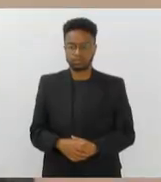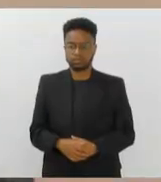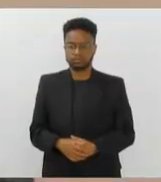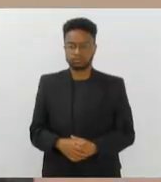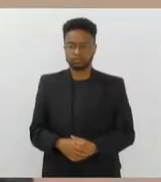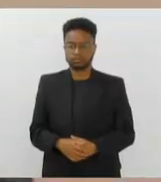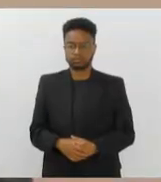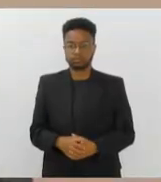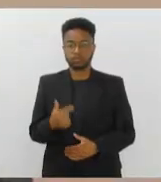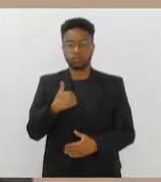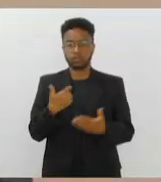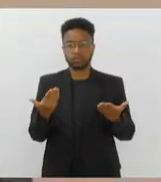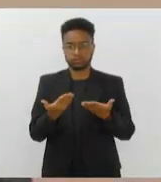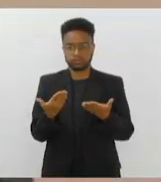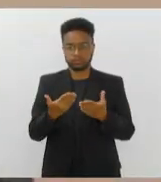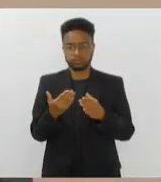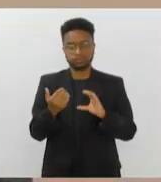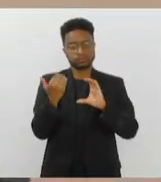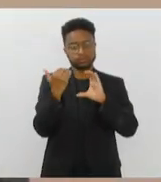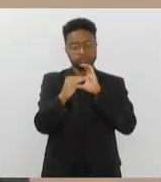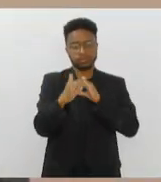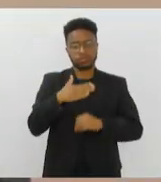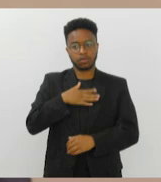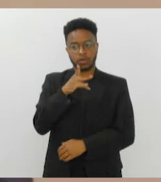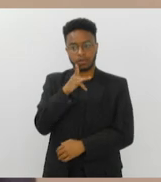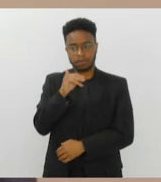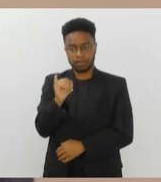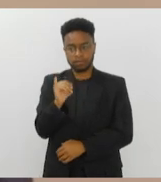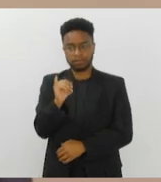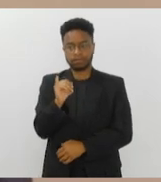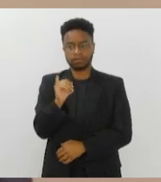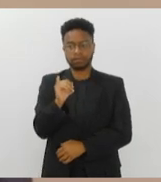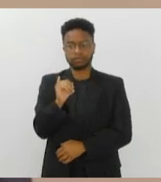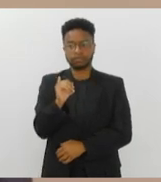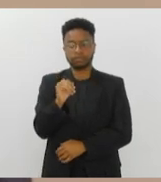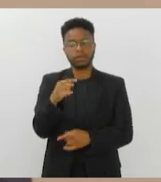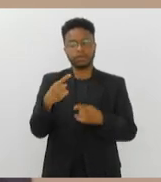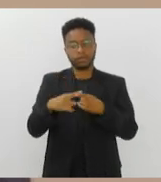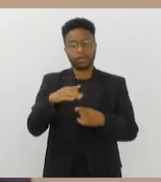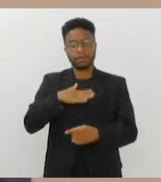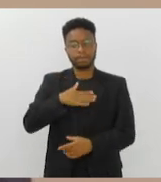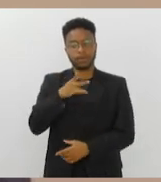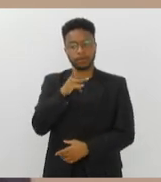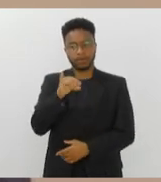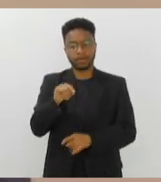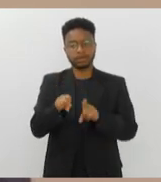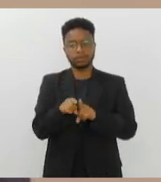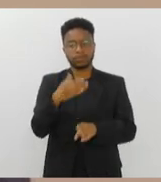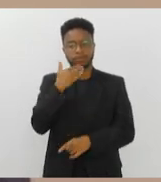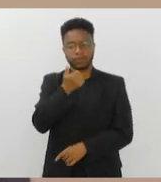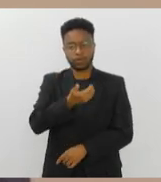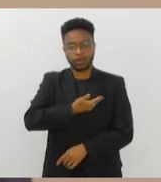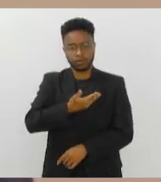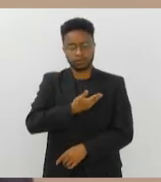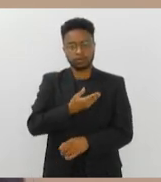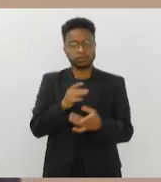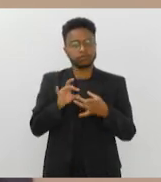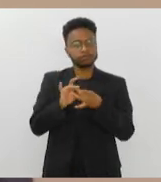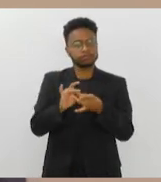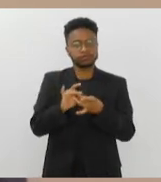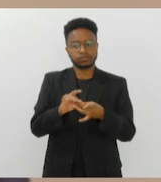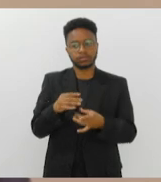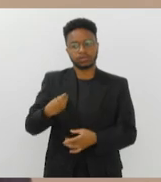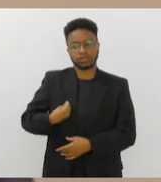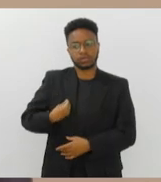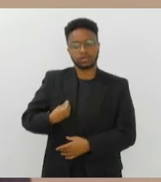Hoje eu vim enviar mensagem para o meu pai, que além de pai é meu melhor amigo, meu companheiro para todas as